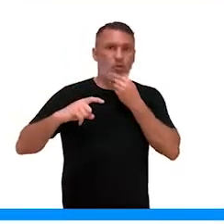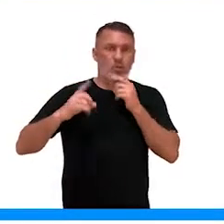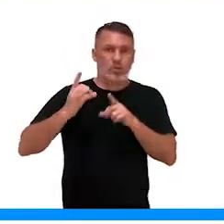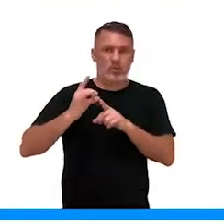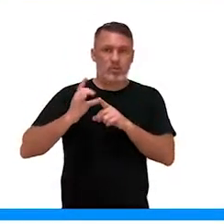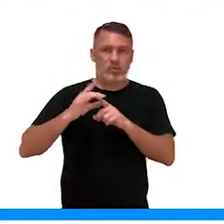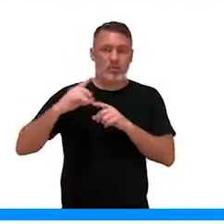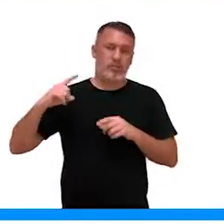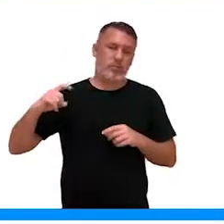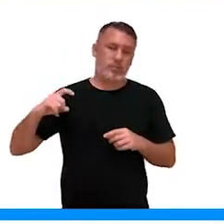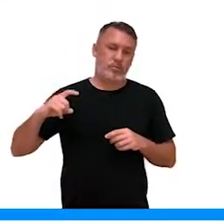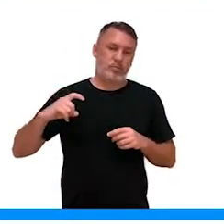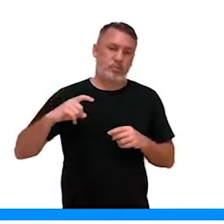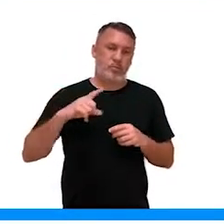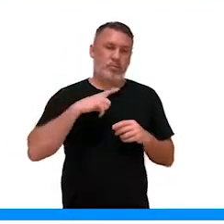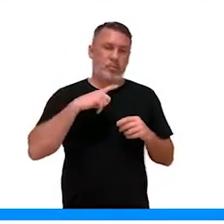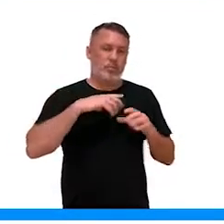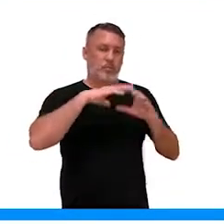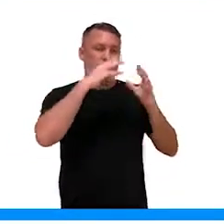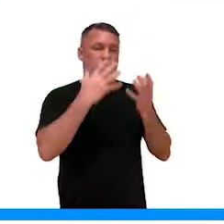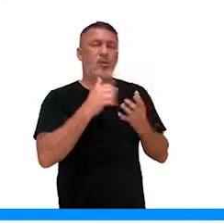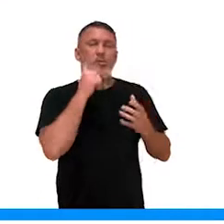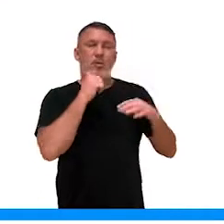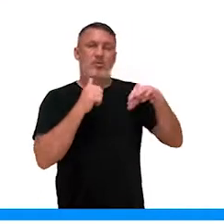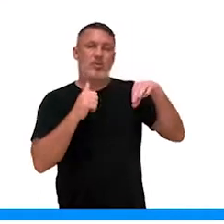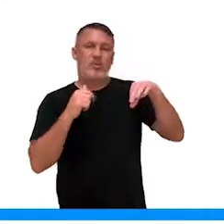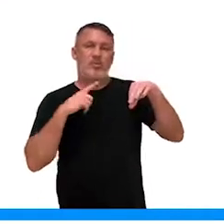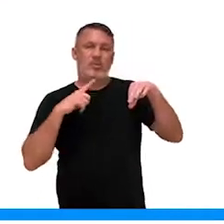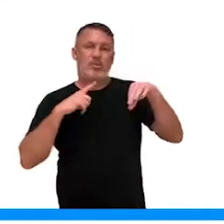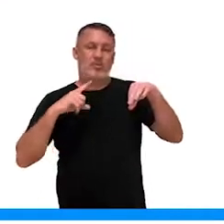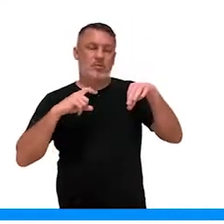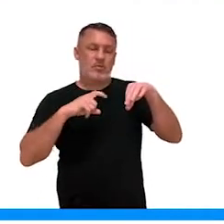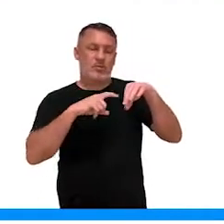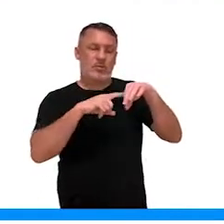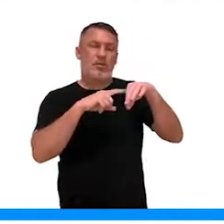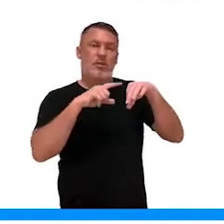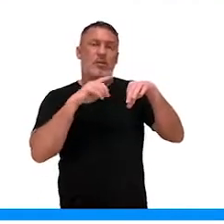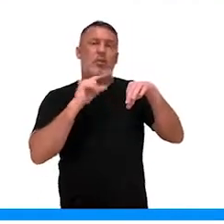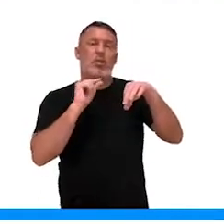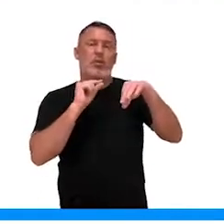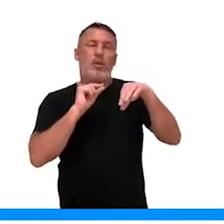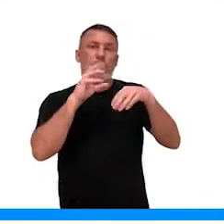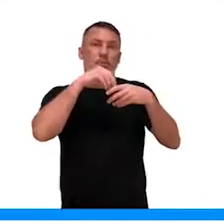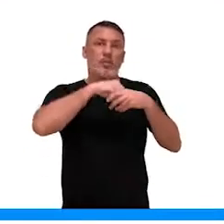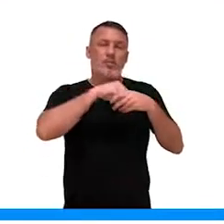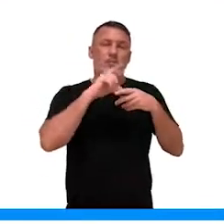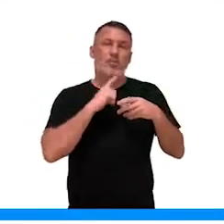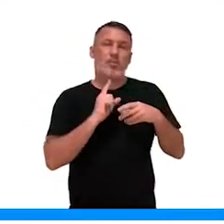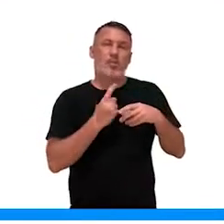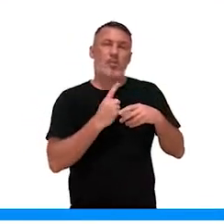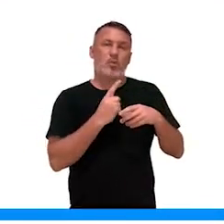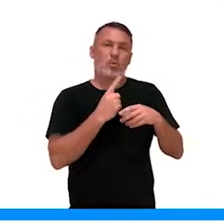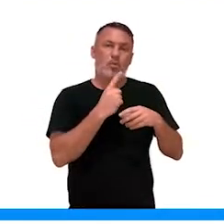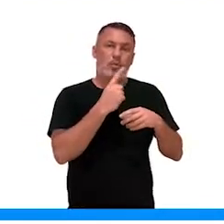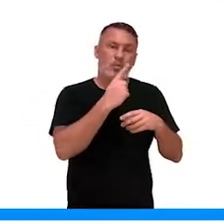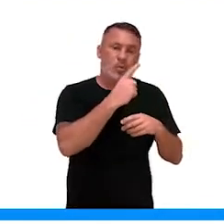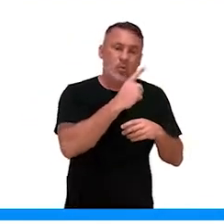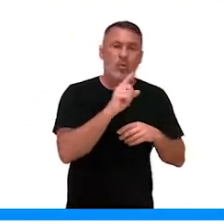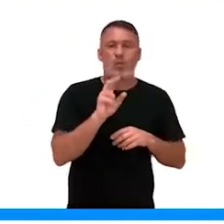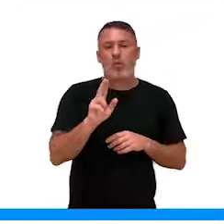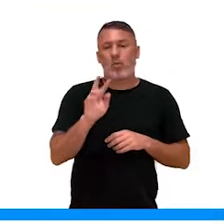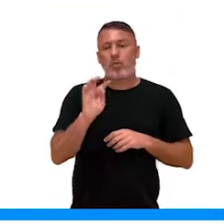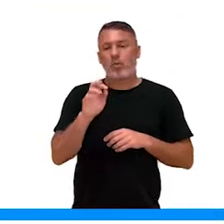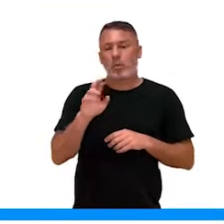espermatozoide liberado pelo homem, ele vai passar pelo canal vaginal da mulher, vai passar pelo útero e ele vai alcançar a